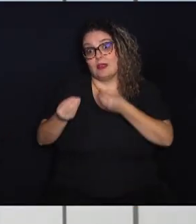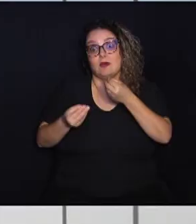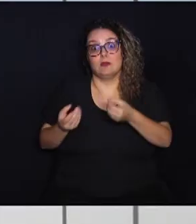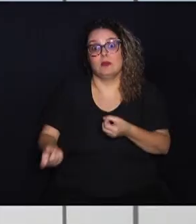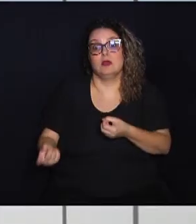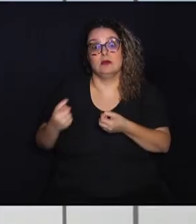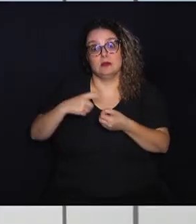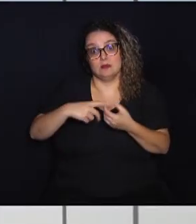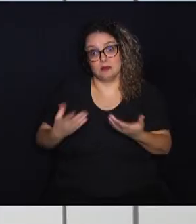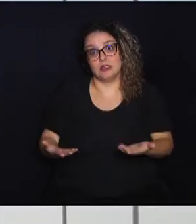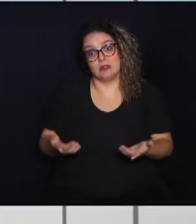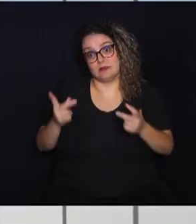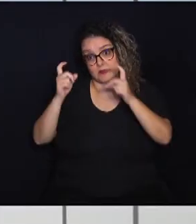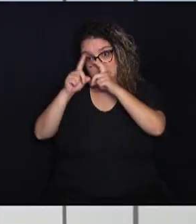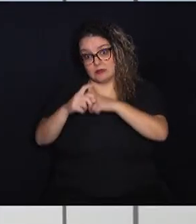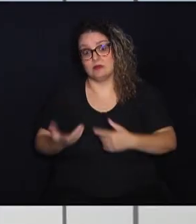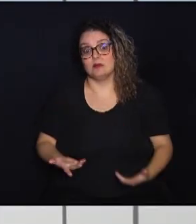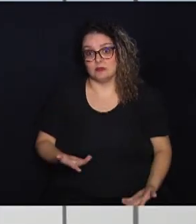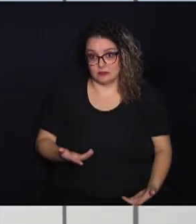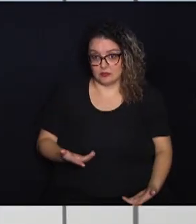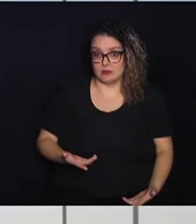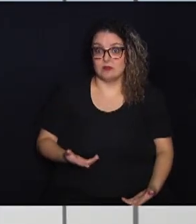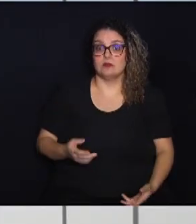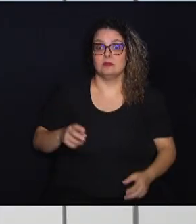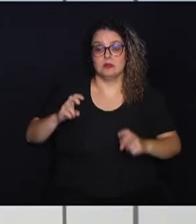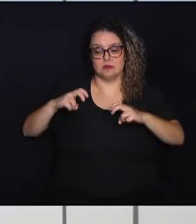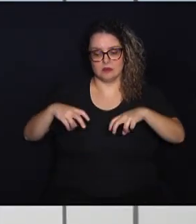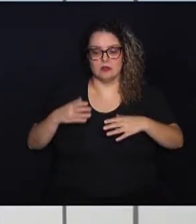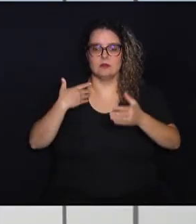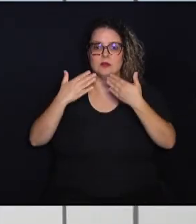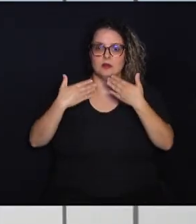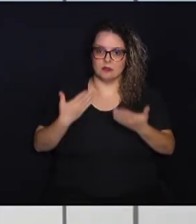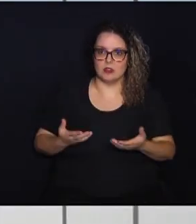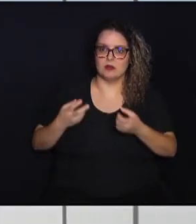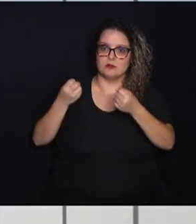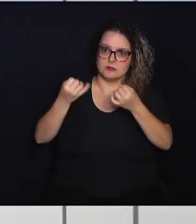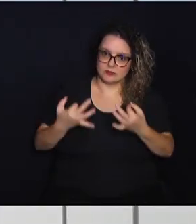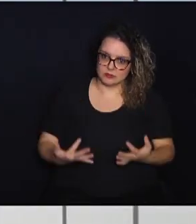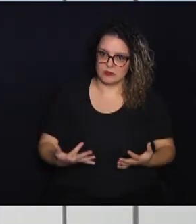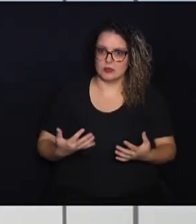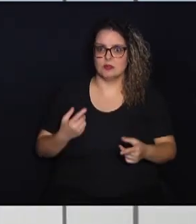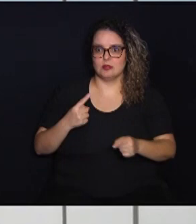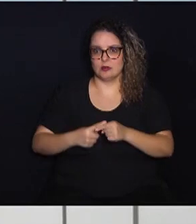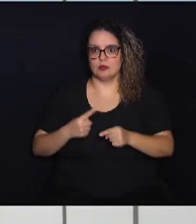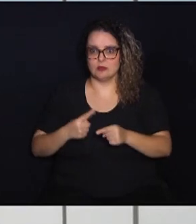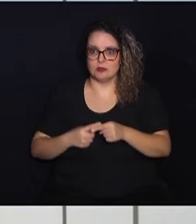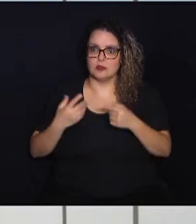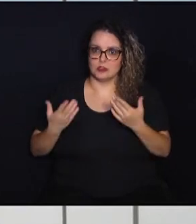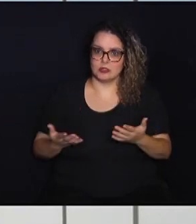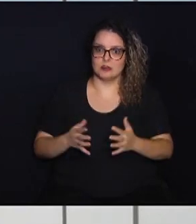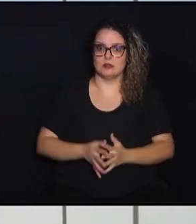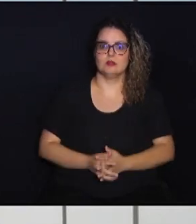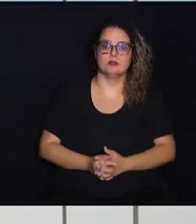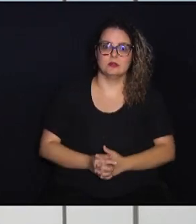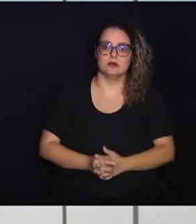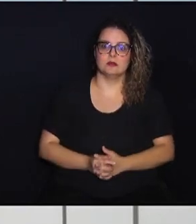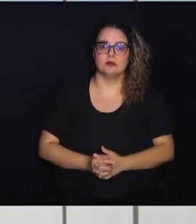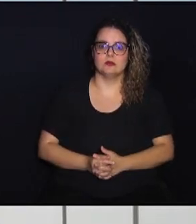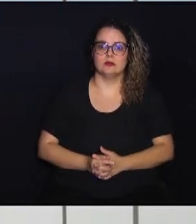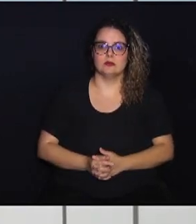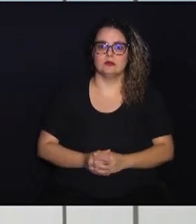voltar isso, vai ficar difícil, mas vai ter que, vamos sentar, vamos dialogar, vamos explicar, então, por que a gente tá devolvendo